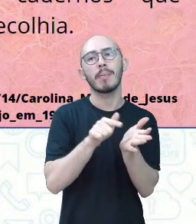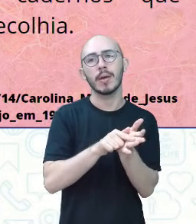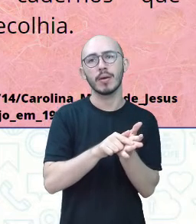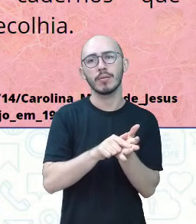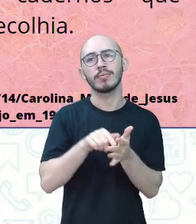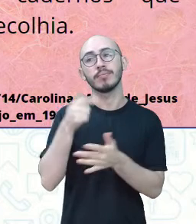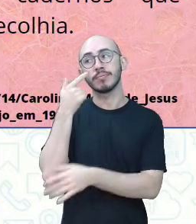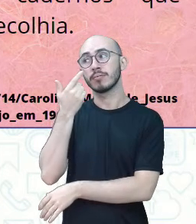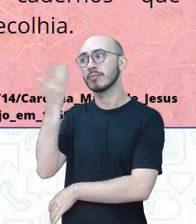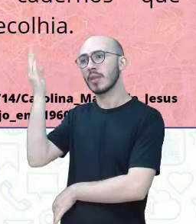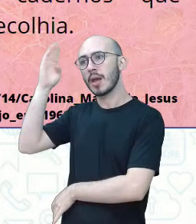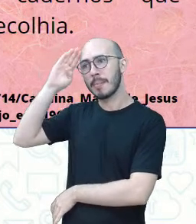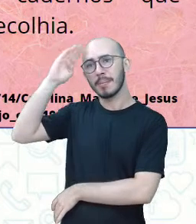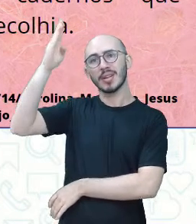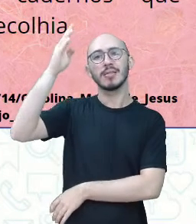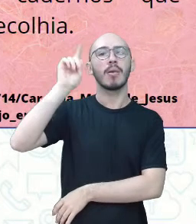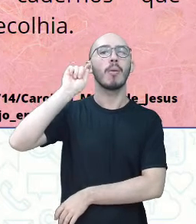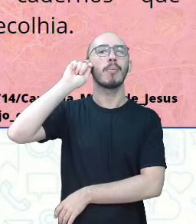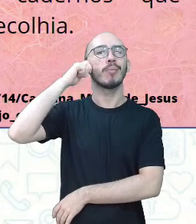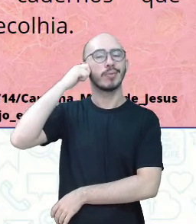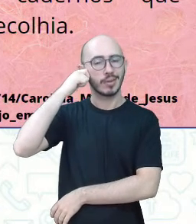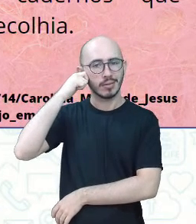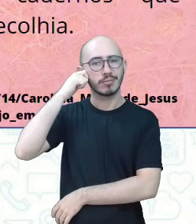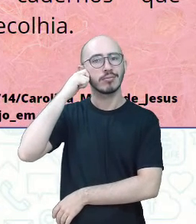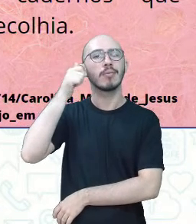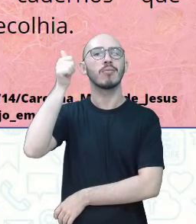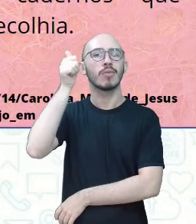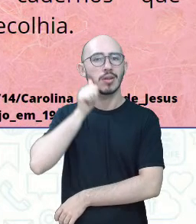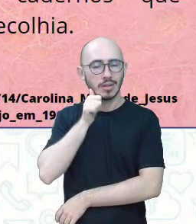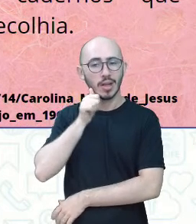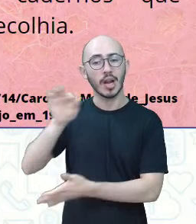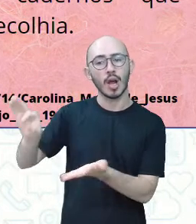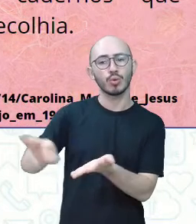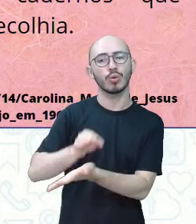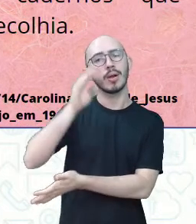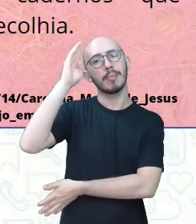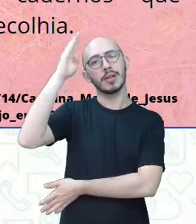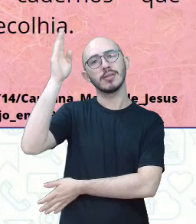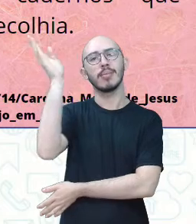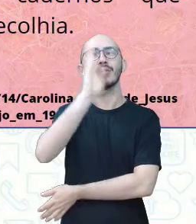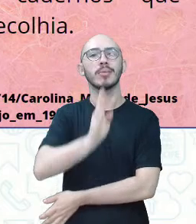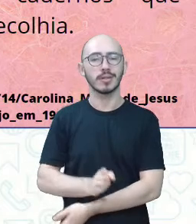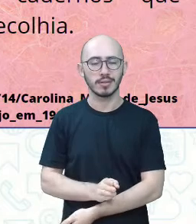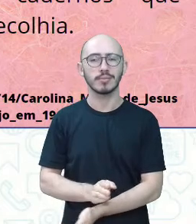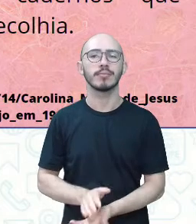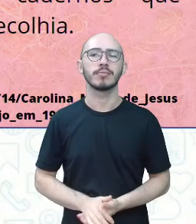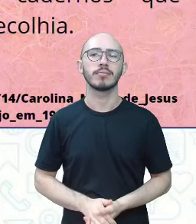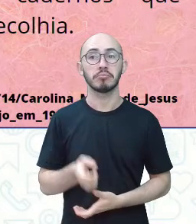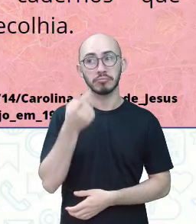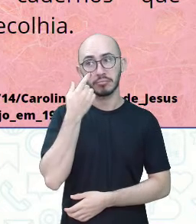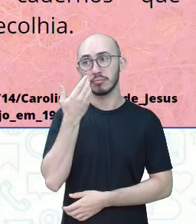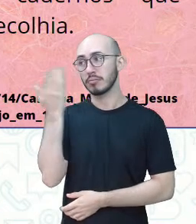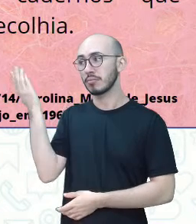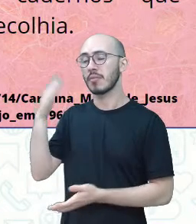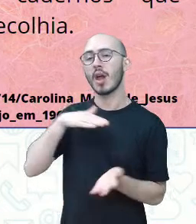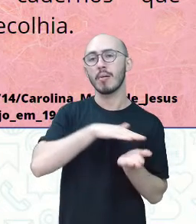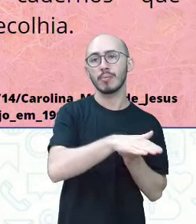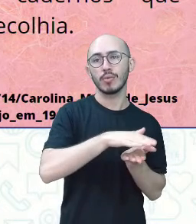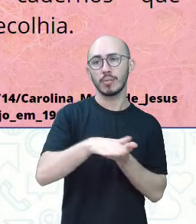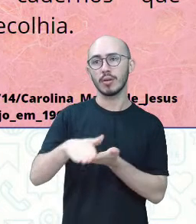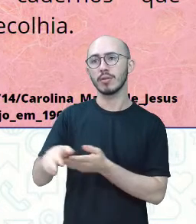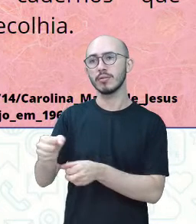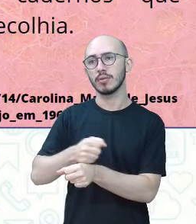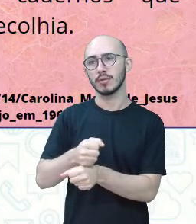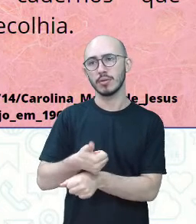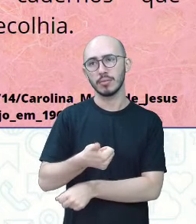principais autoras negras brasileiras. E eu ouso dizer, uma das principais autoras brasileiras. E ela publicou, em